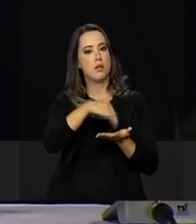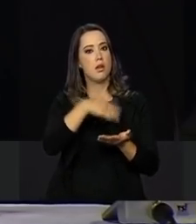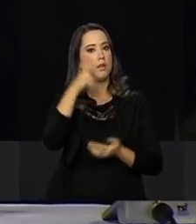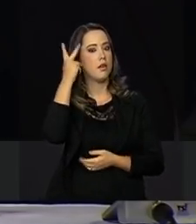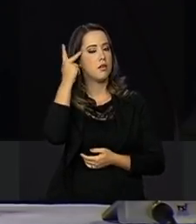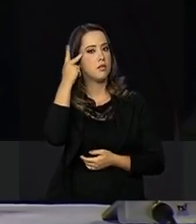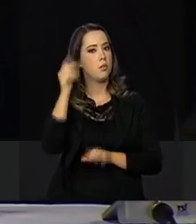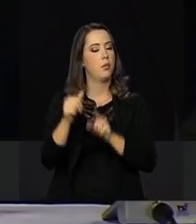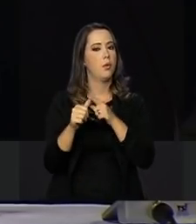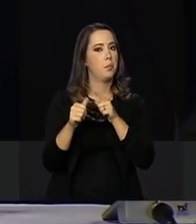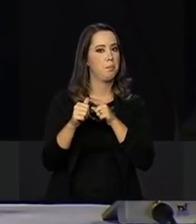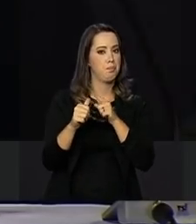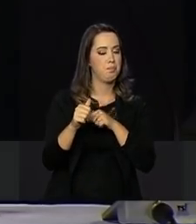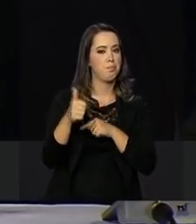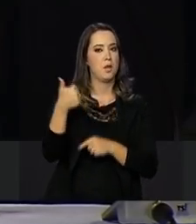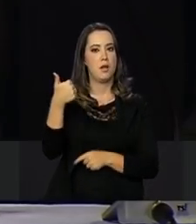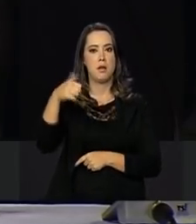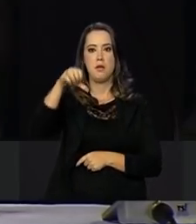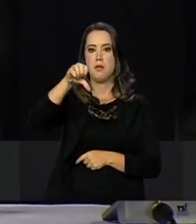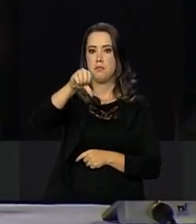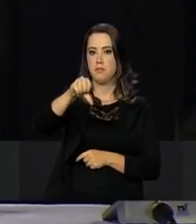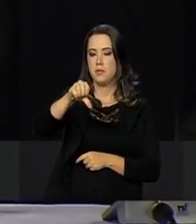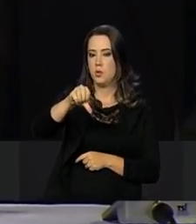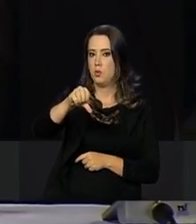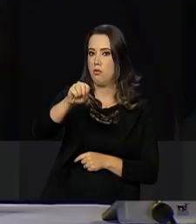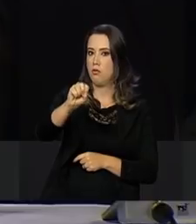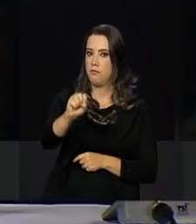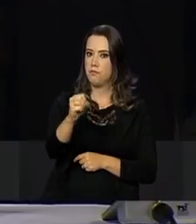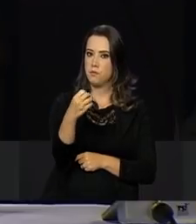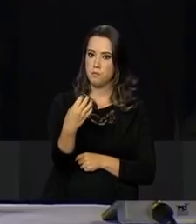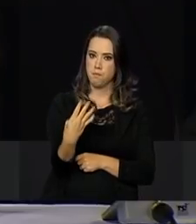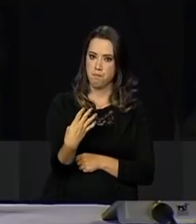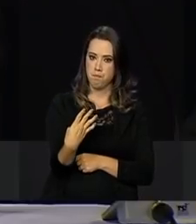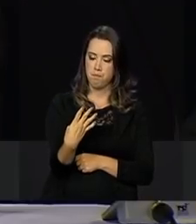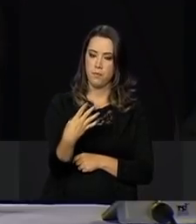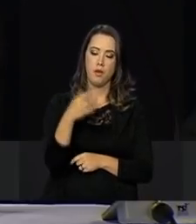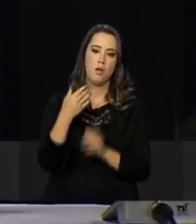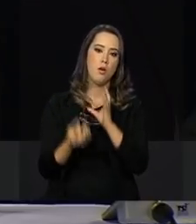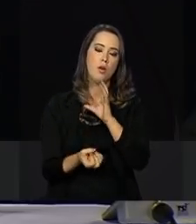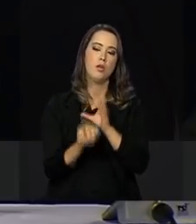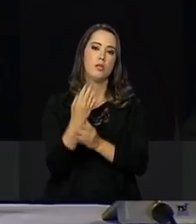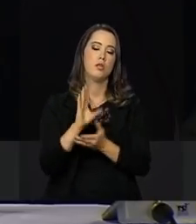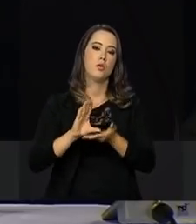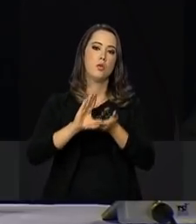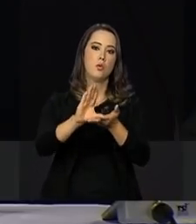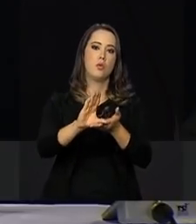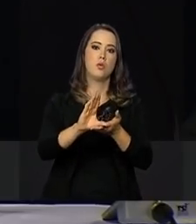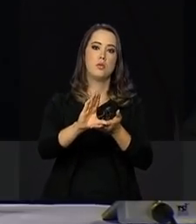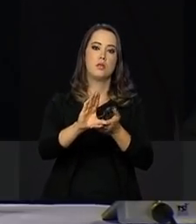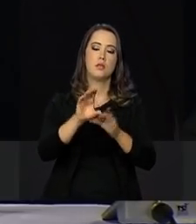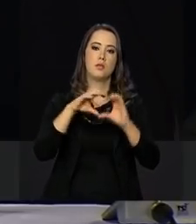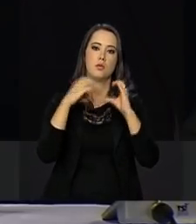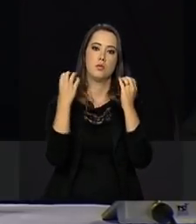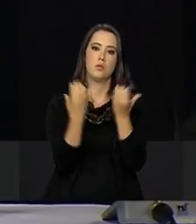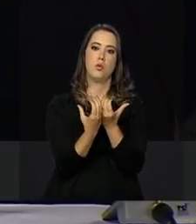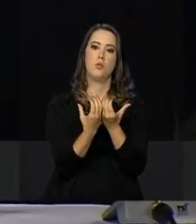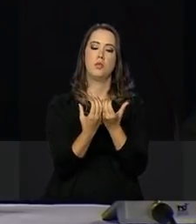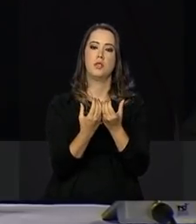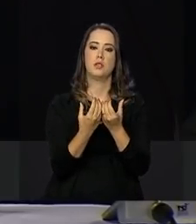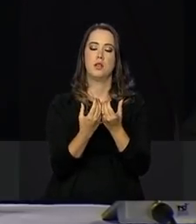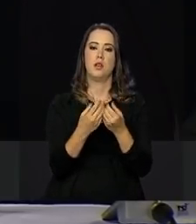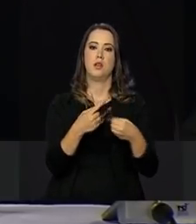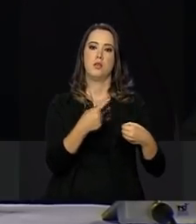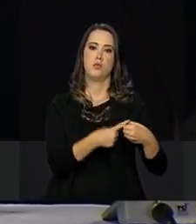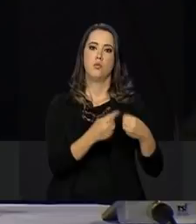São Paulo a primeira vez, em 1984, eu criei um conselho, chamado Conselho Comunitário de